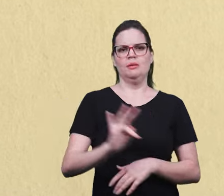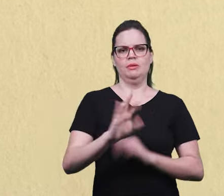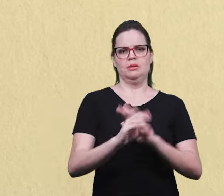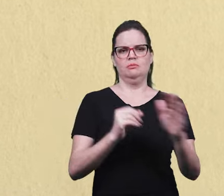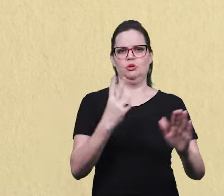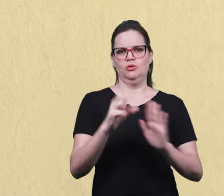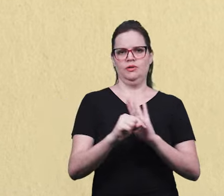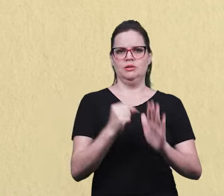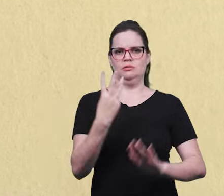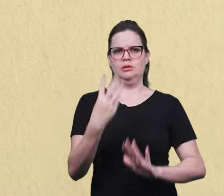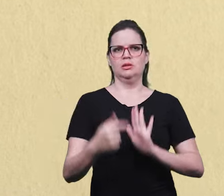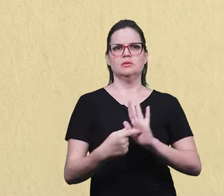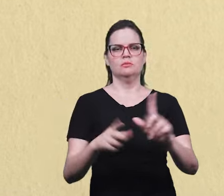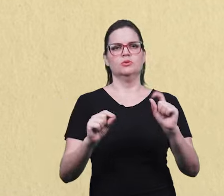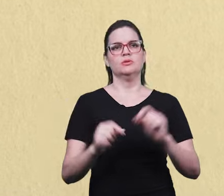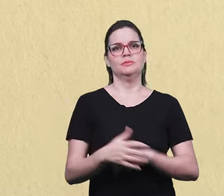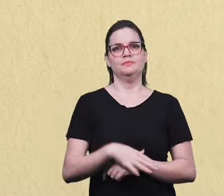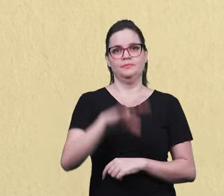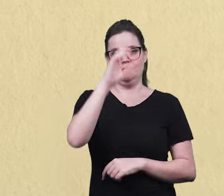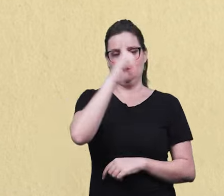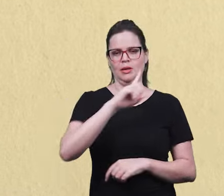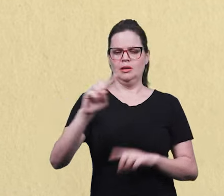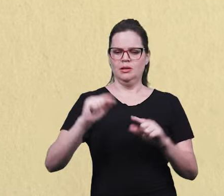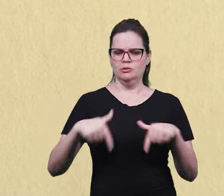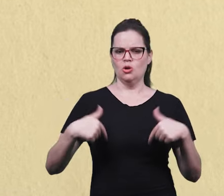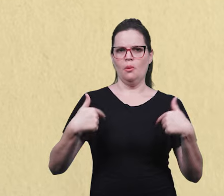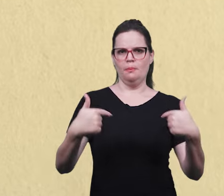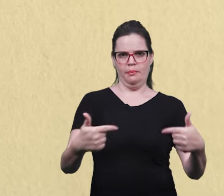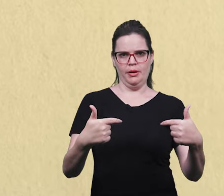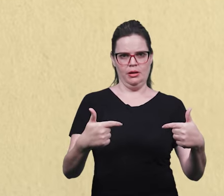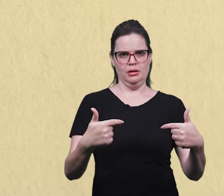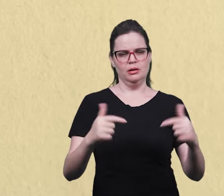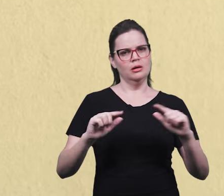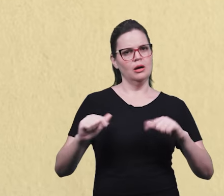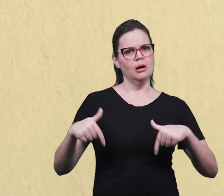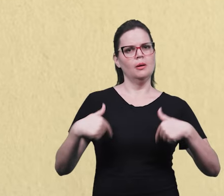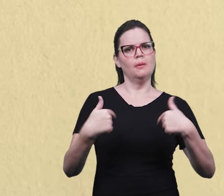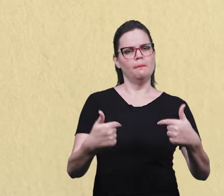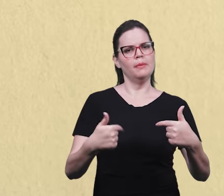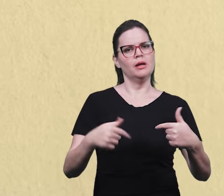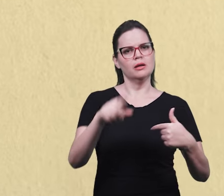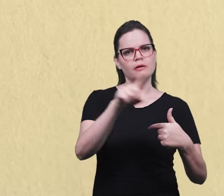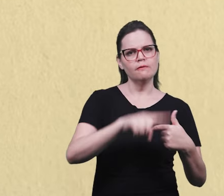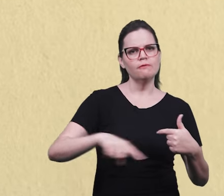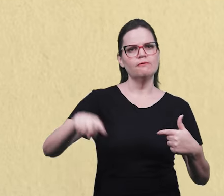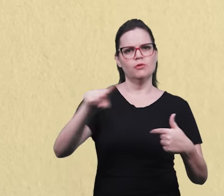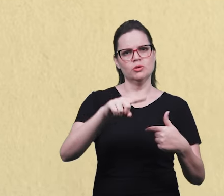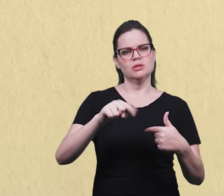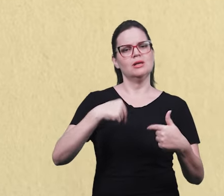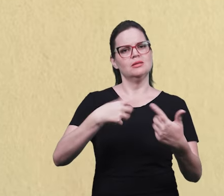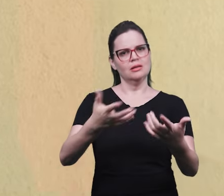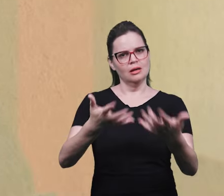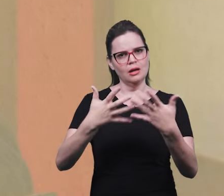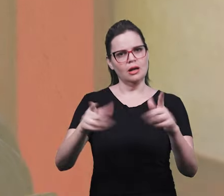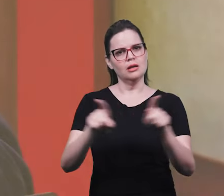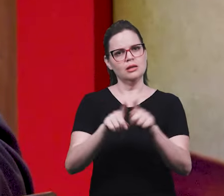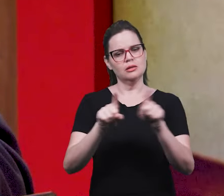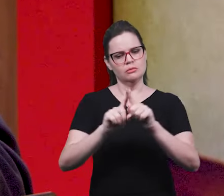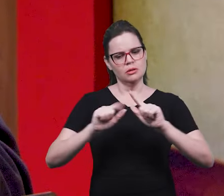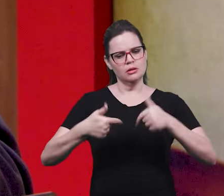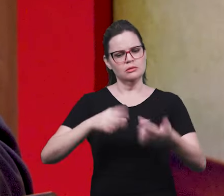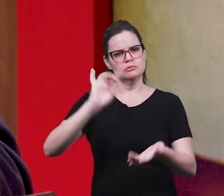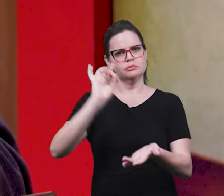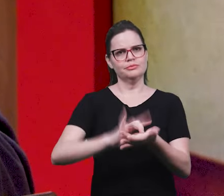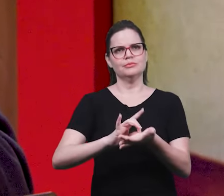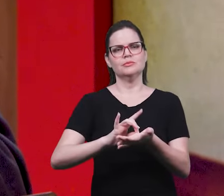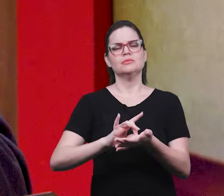que é energia, né? Isso é energia. Exato. Em vós, tanto querer como efetuar. Efetuar também é energia. Esse poder, como é